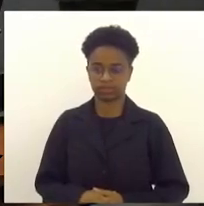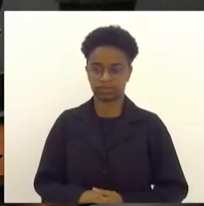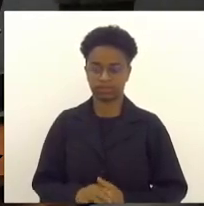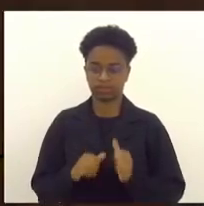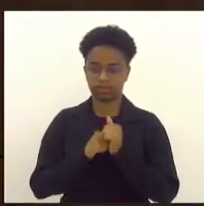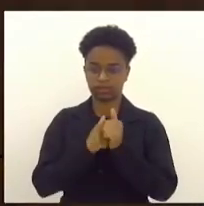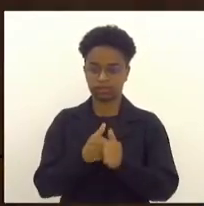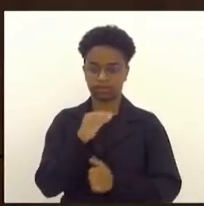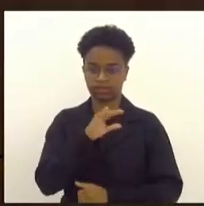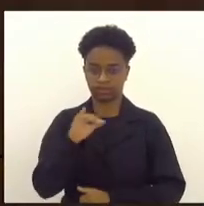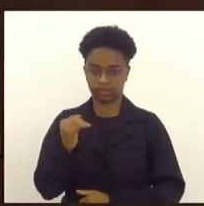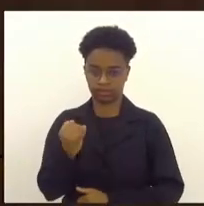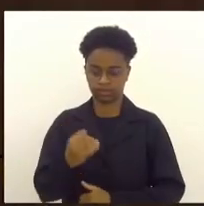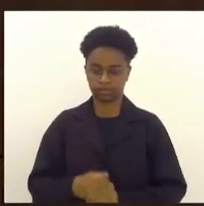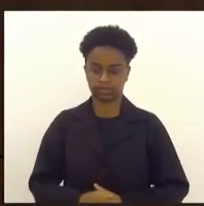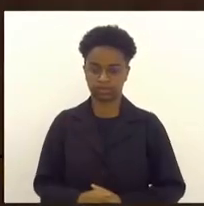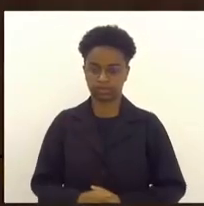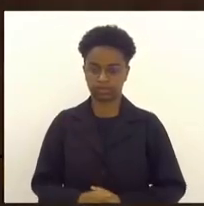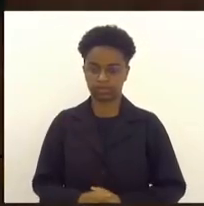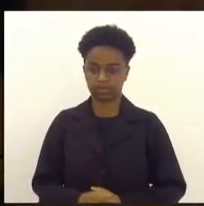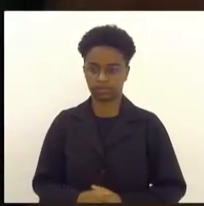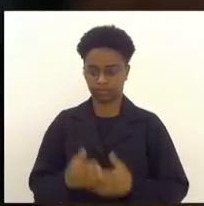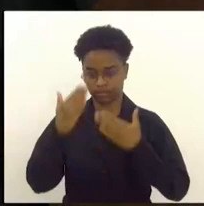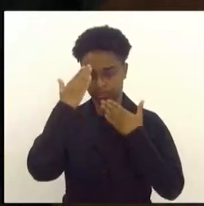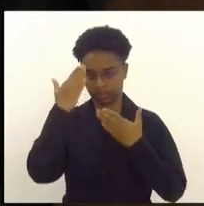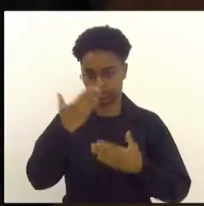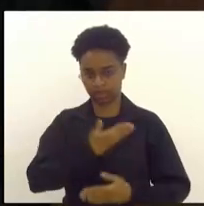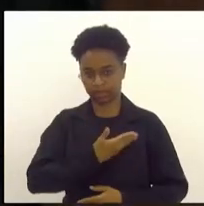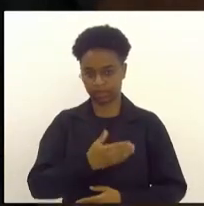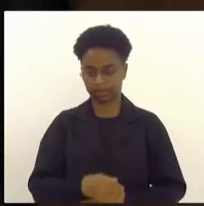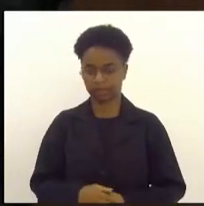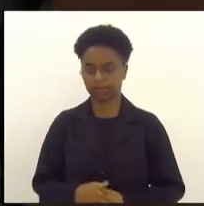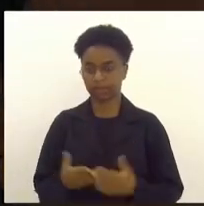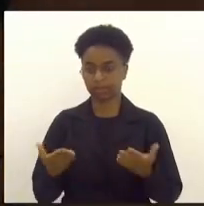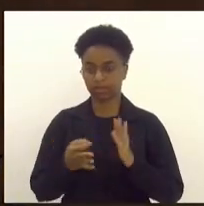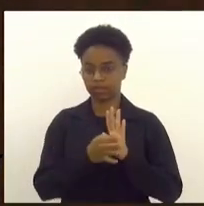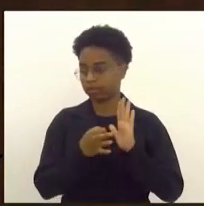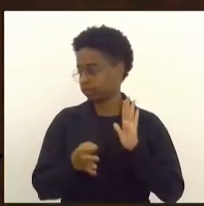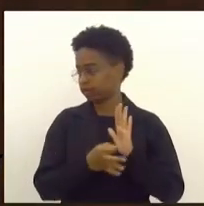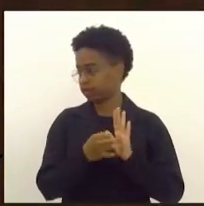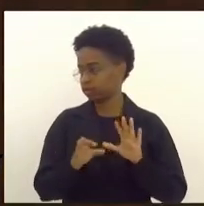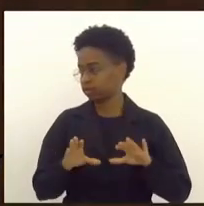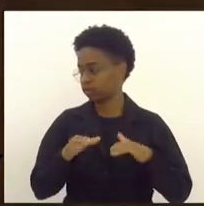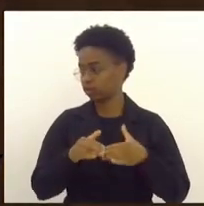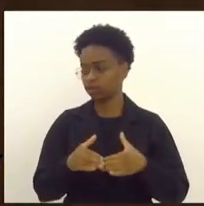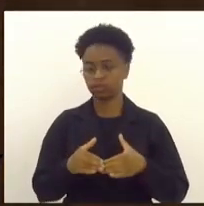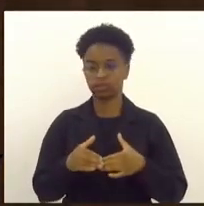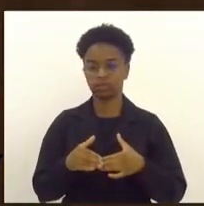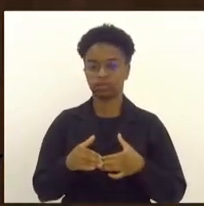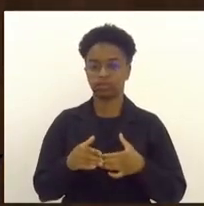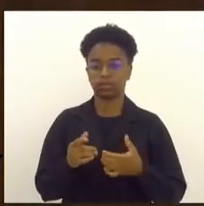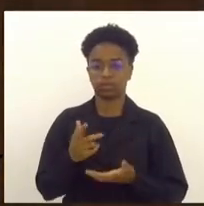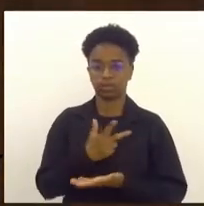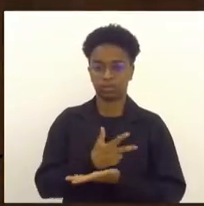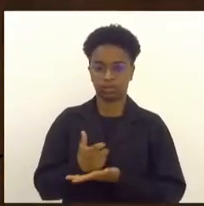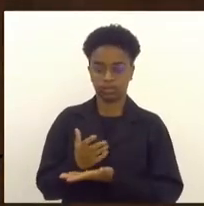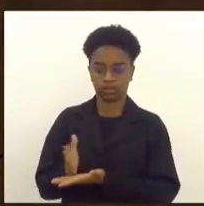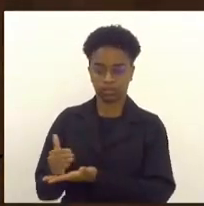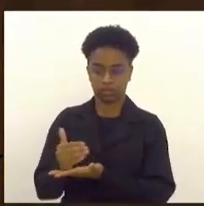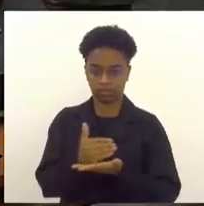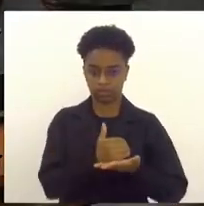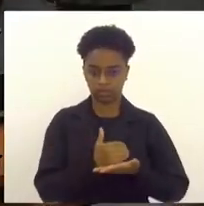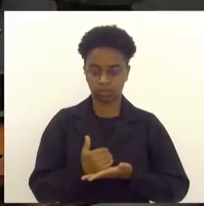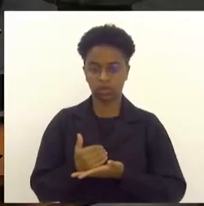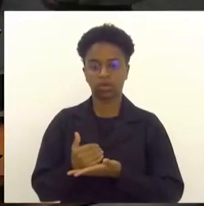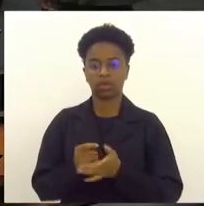acompanha Aparecida ccj senhor presidente Muito obrigado amigo para emitir parecer pela comissão de tributação controle arrecadação